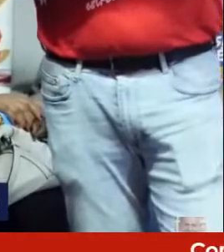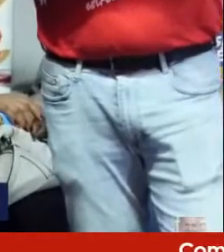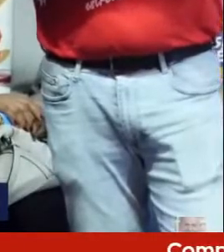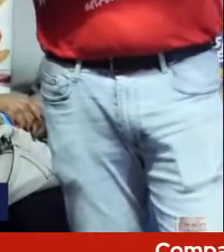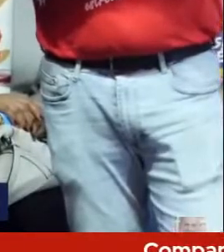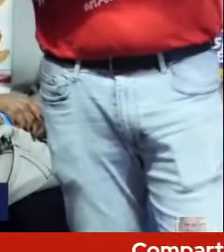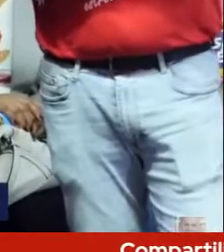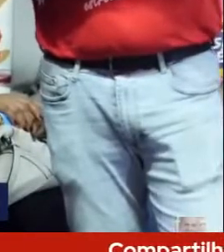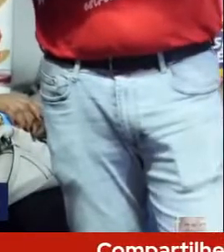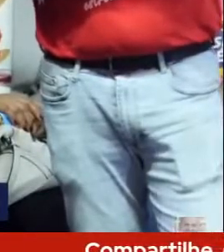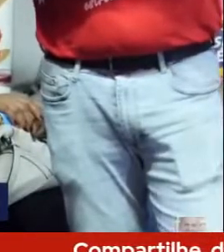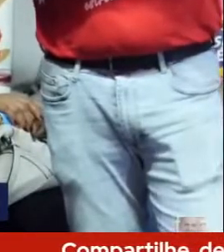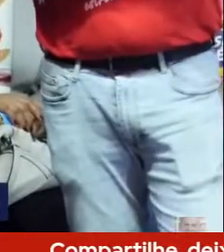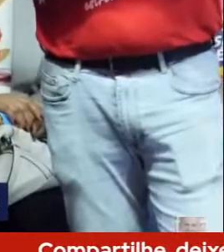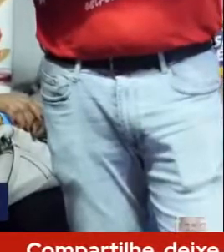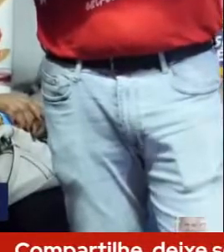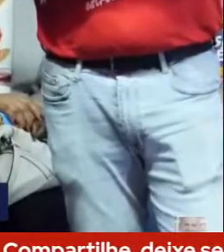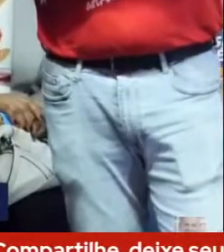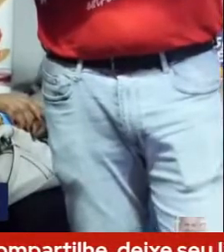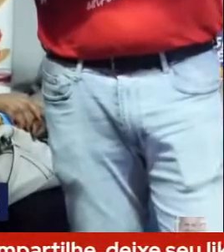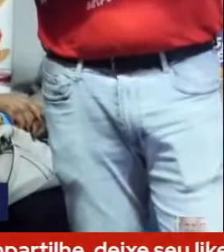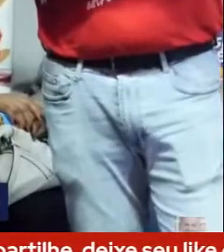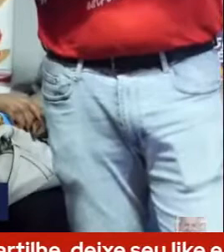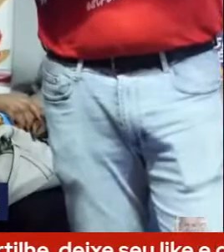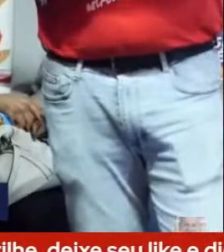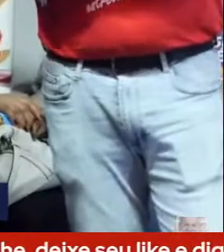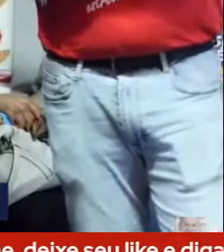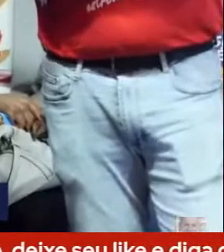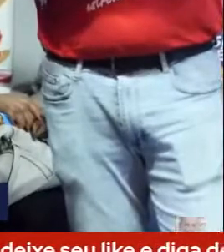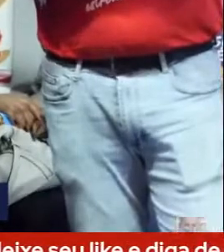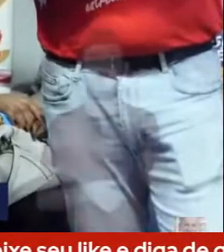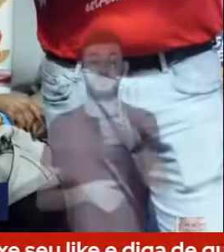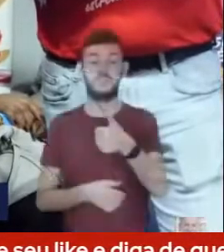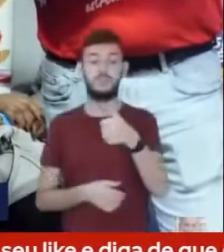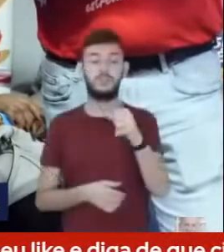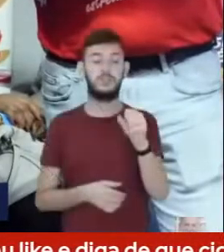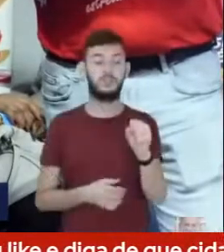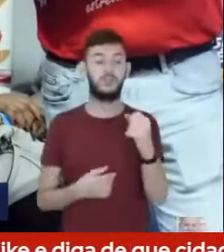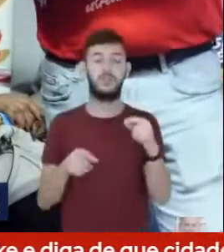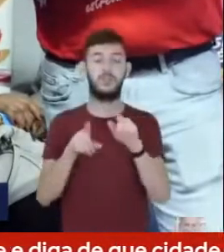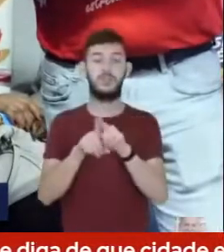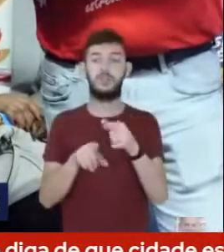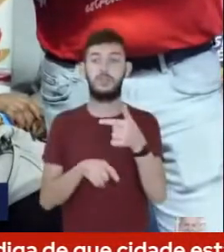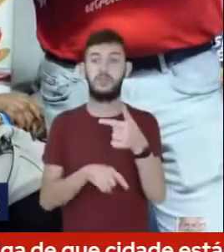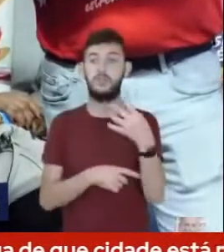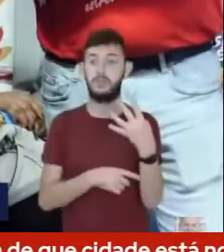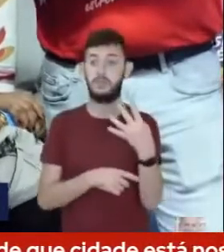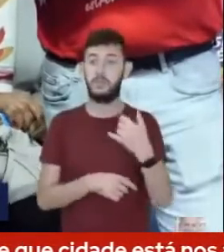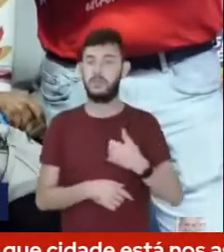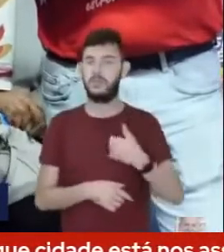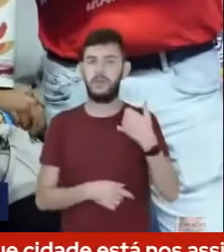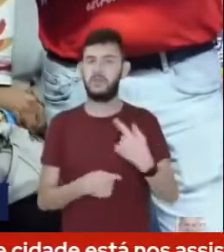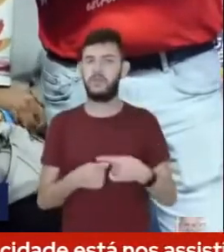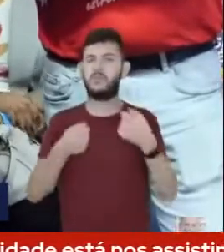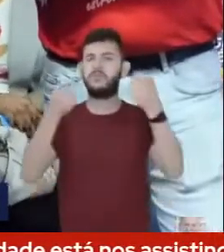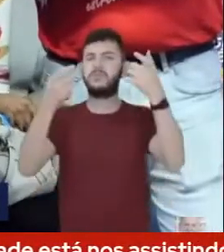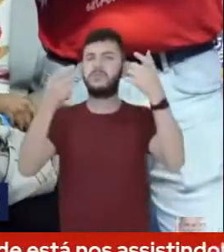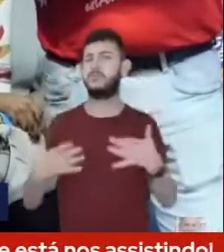jovens entre 18 e 24 anos. Por que nós estamos falando isso, Sérgio? Porque o